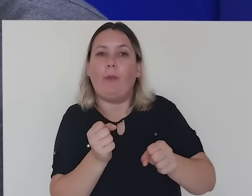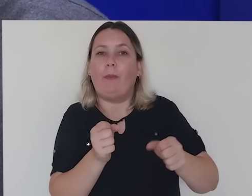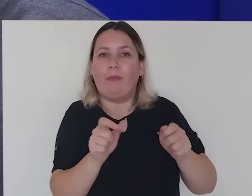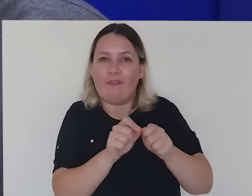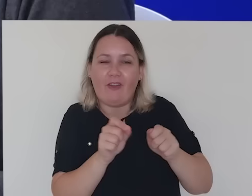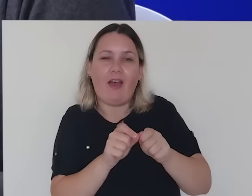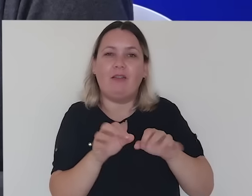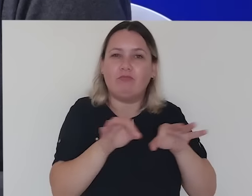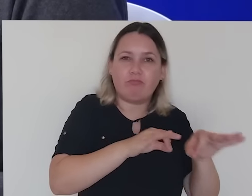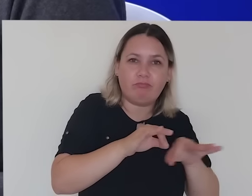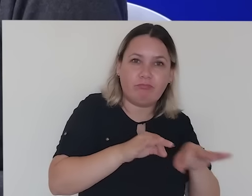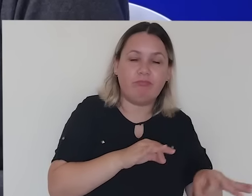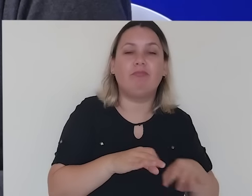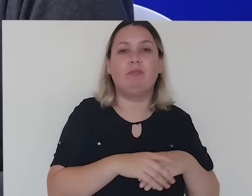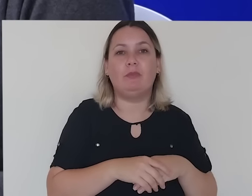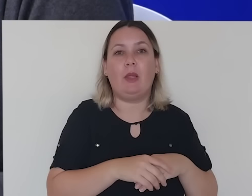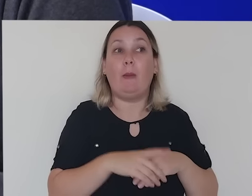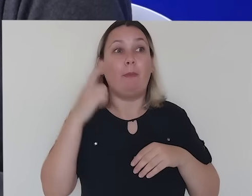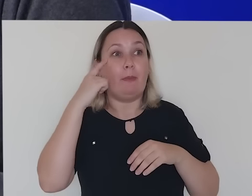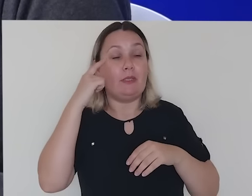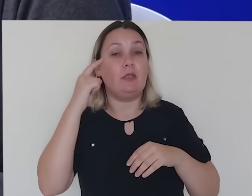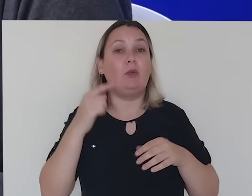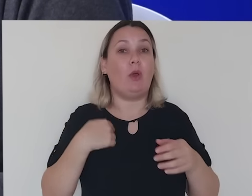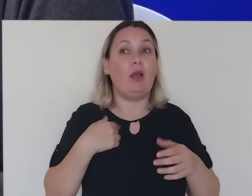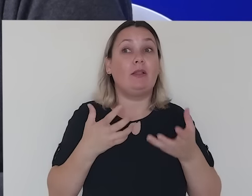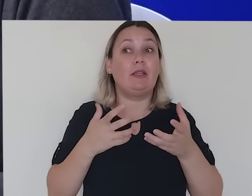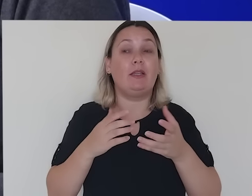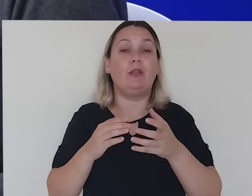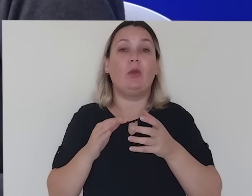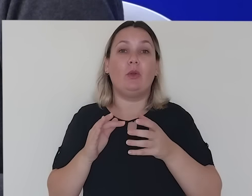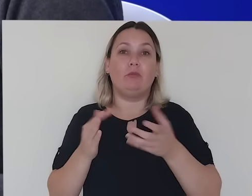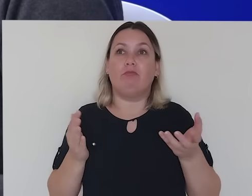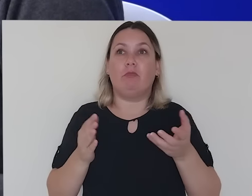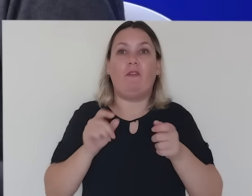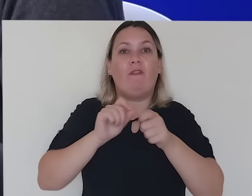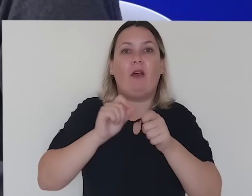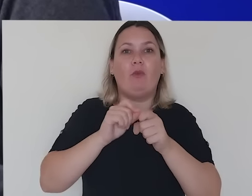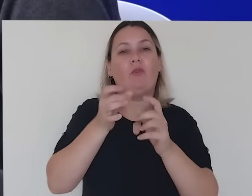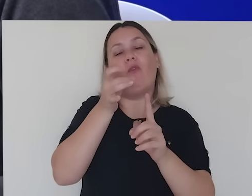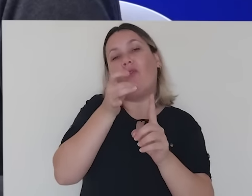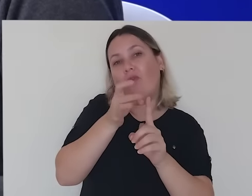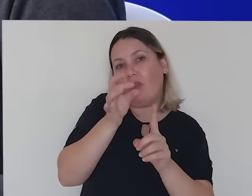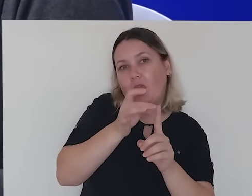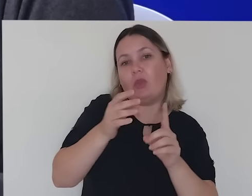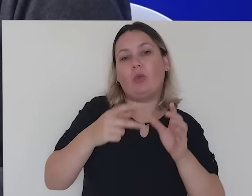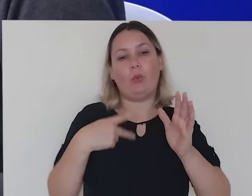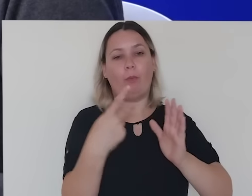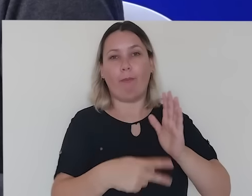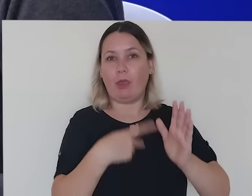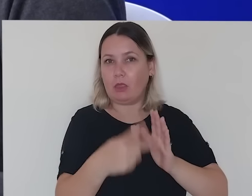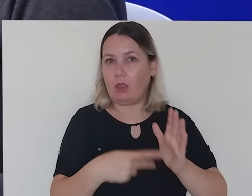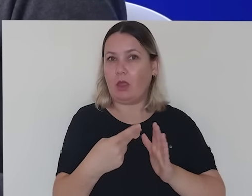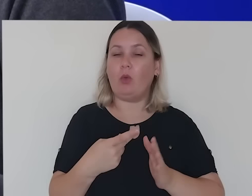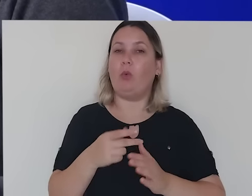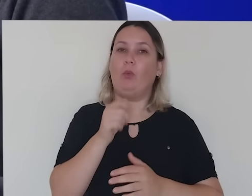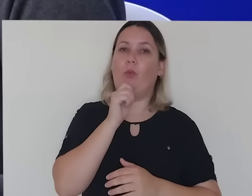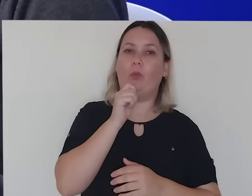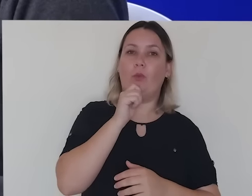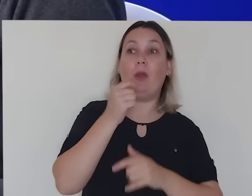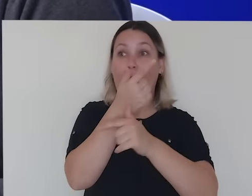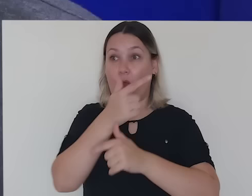um um Coupé híbrido é um carro que a biid faz só não faz o vidro e a borracha do pneu todo o resto do carro é fabricado